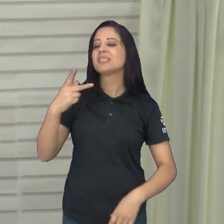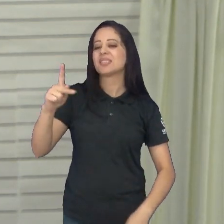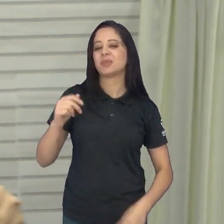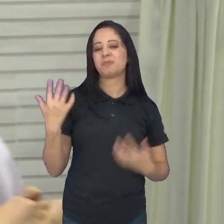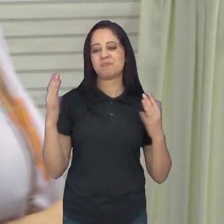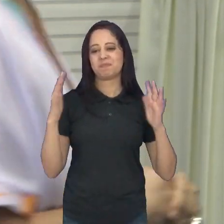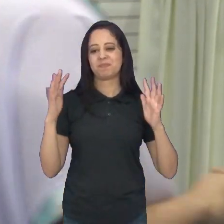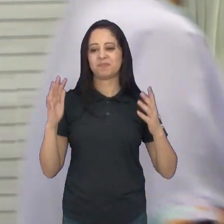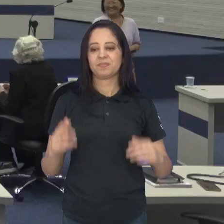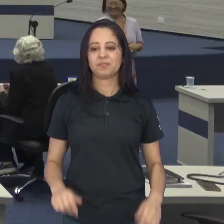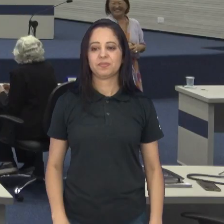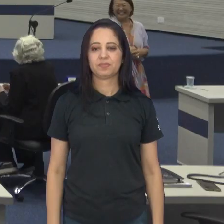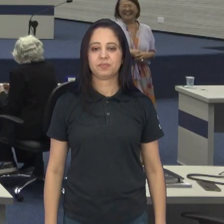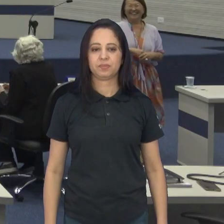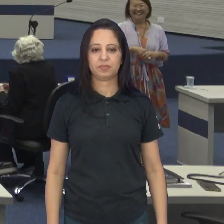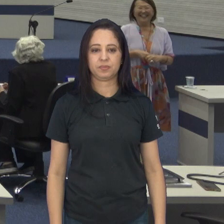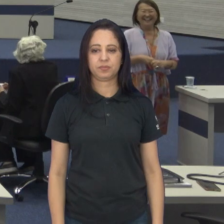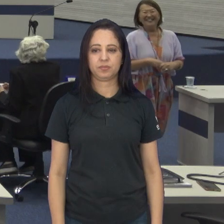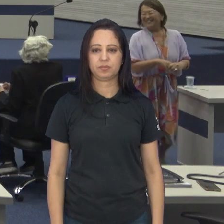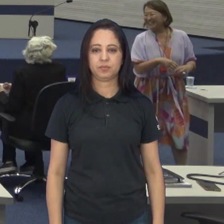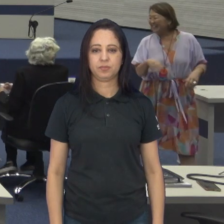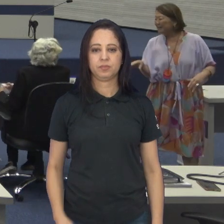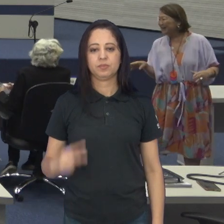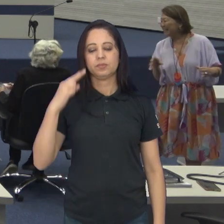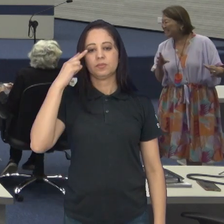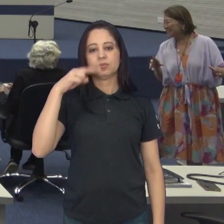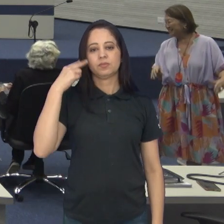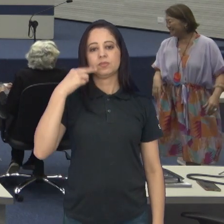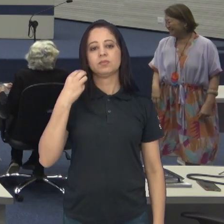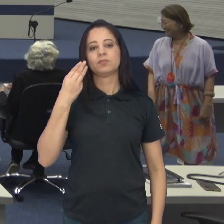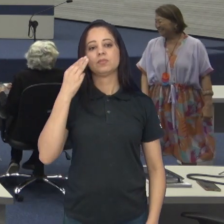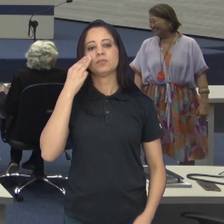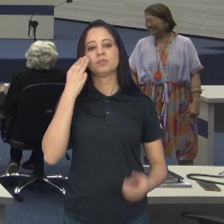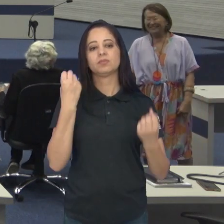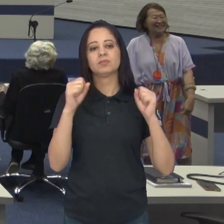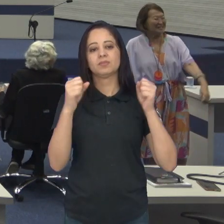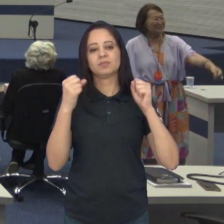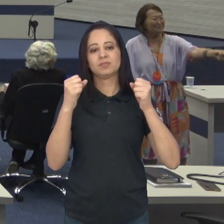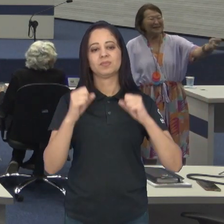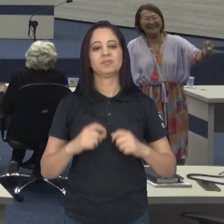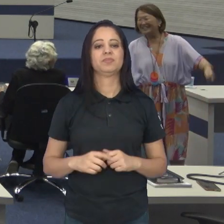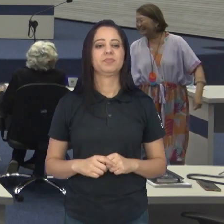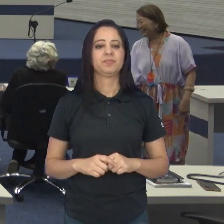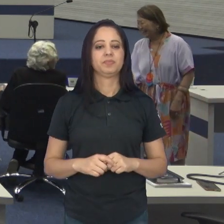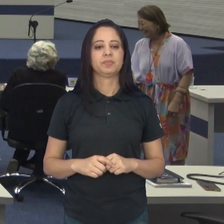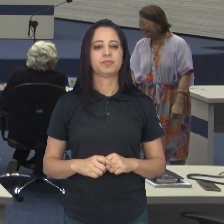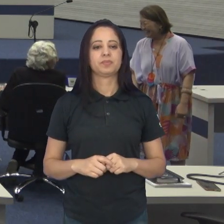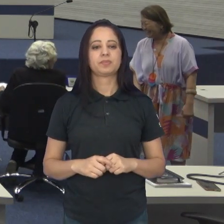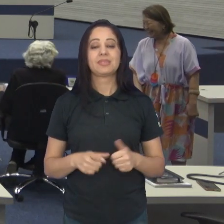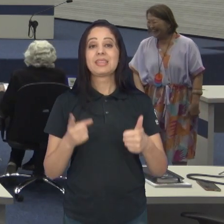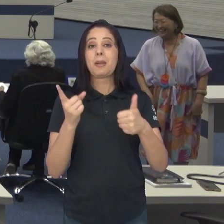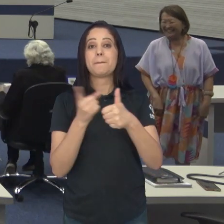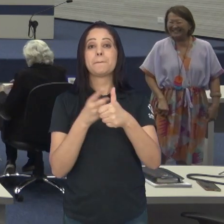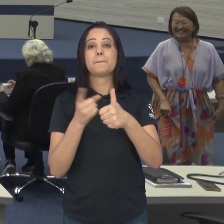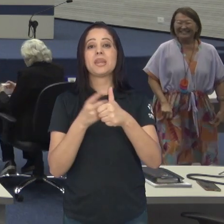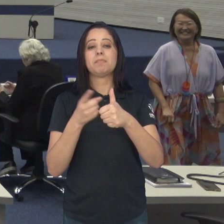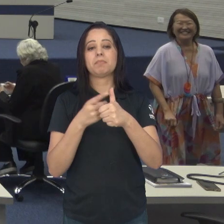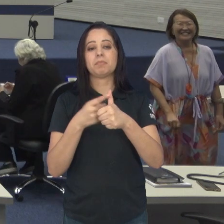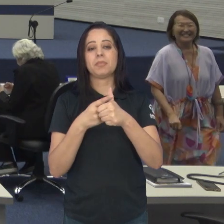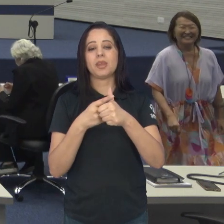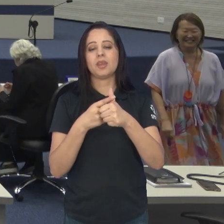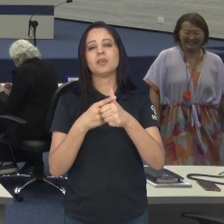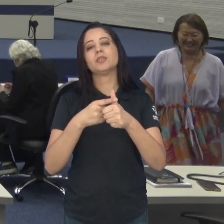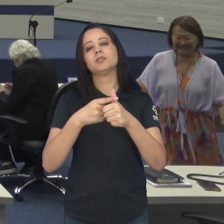Parabéns. Questão de ordem, o vereador Marcão da Academia. Senhor presidente, eu quero aqui primeiro cumprimentar e agradecer